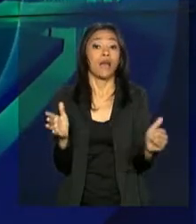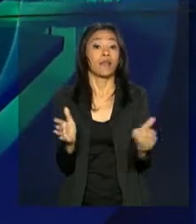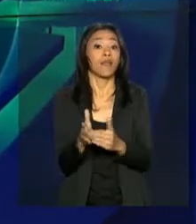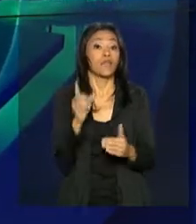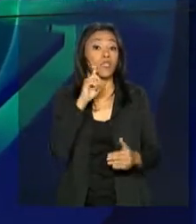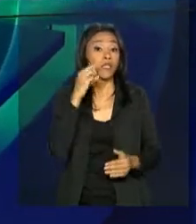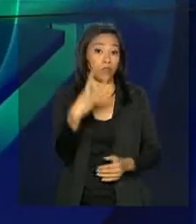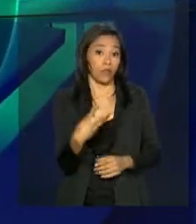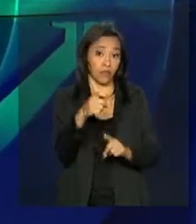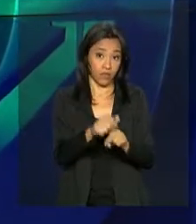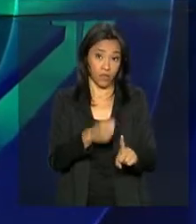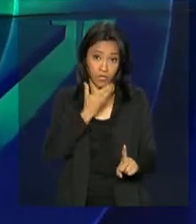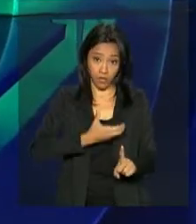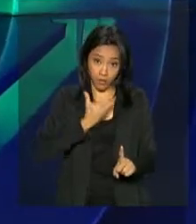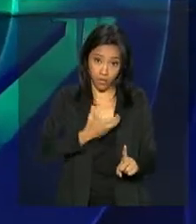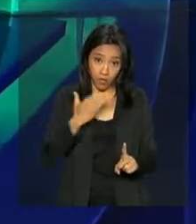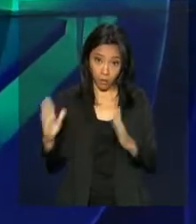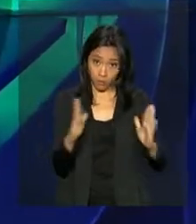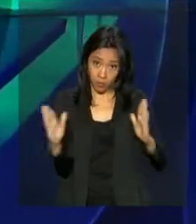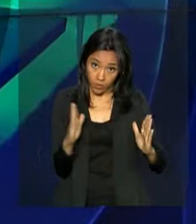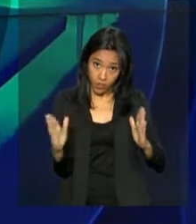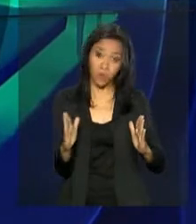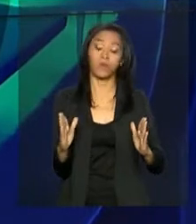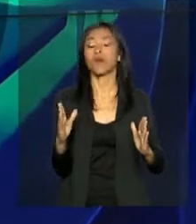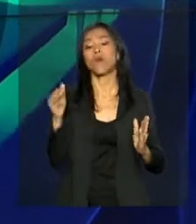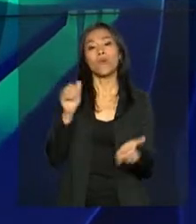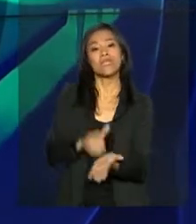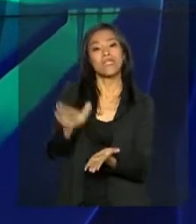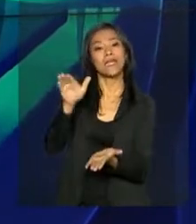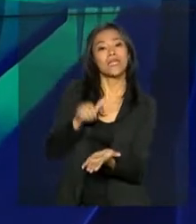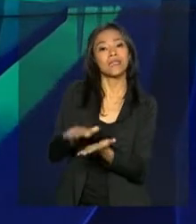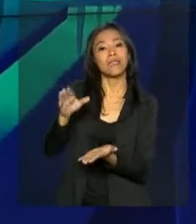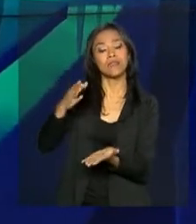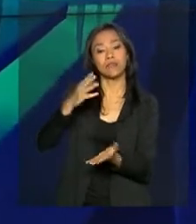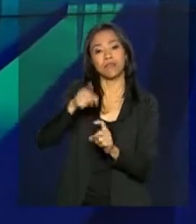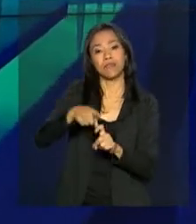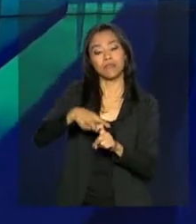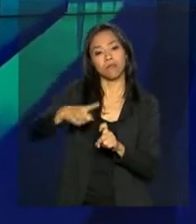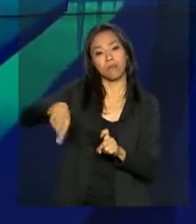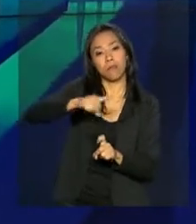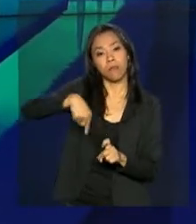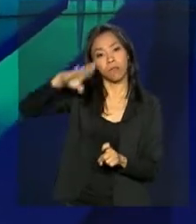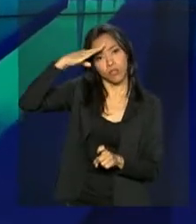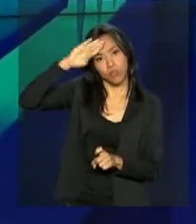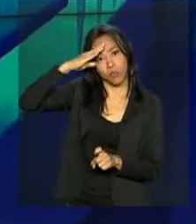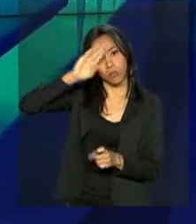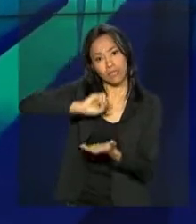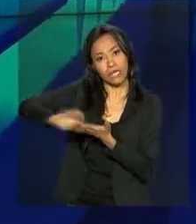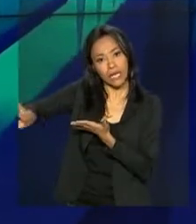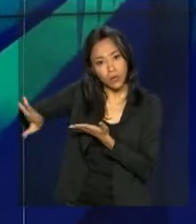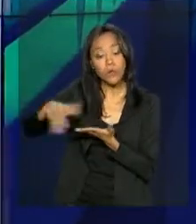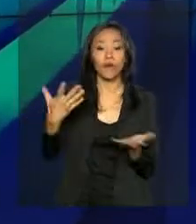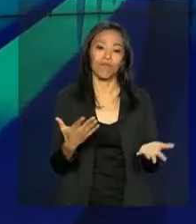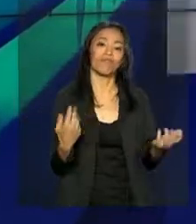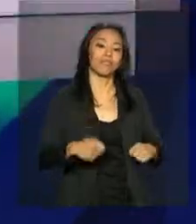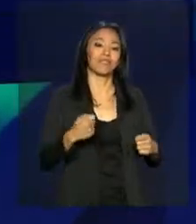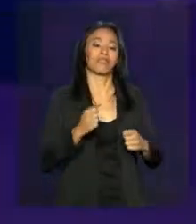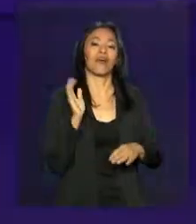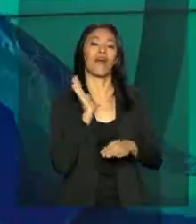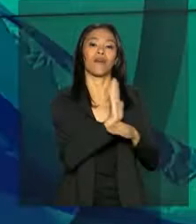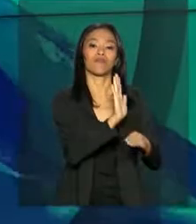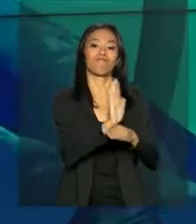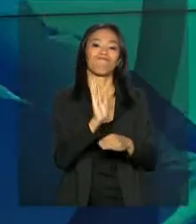medida emergencial do ministério da saúde com a saída dos médicos cubanos deve atender 2.800 municípios e também